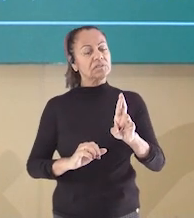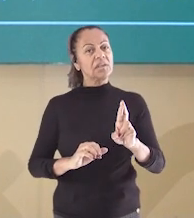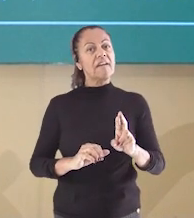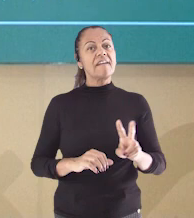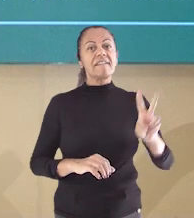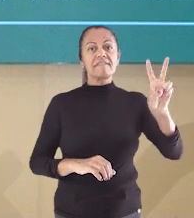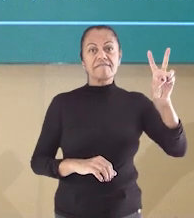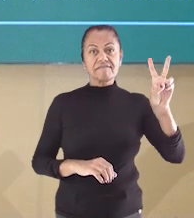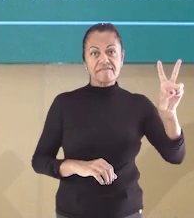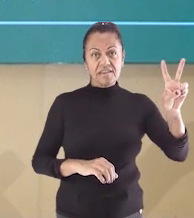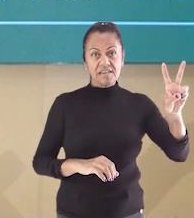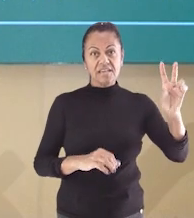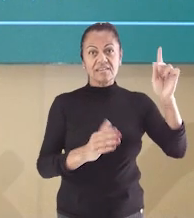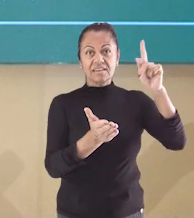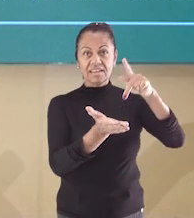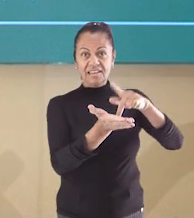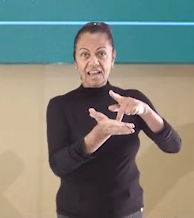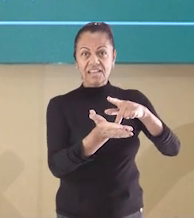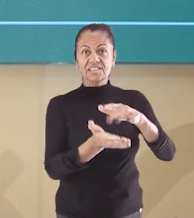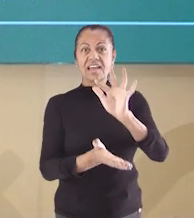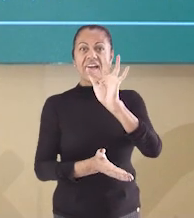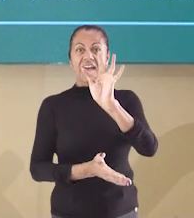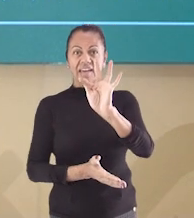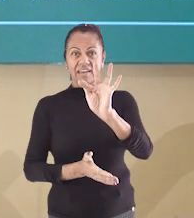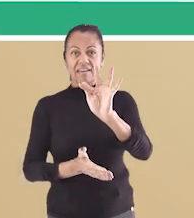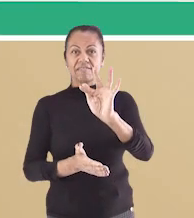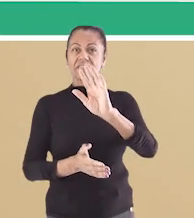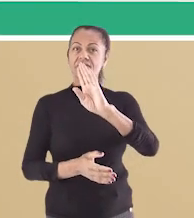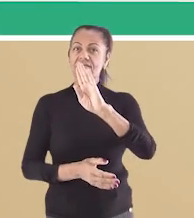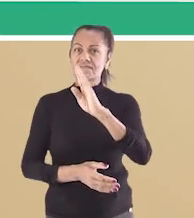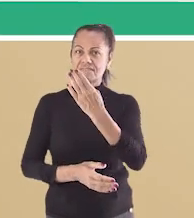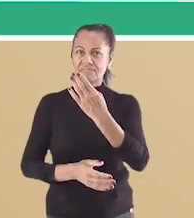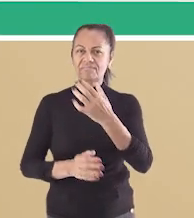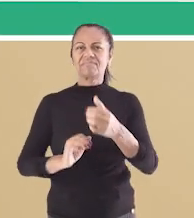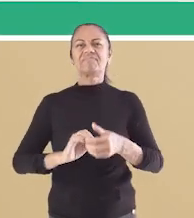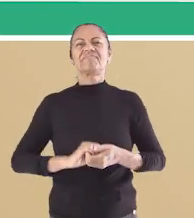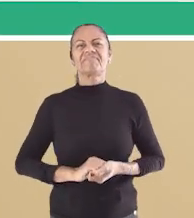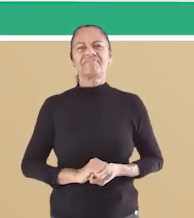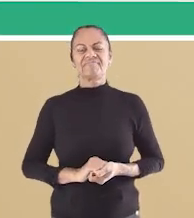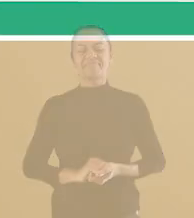interpretações sobre o ensinamento dos textos sagrados?